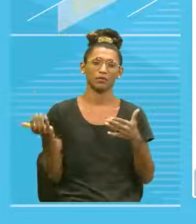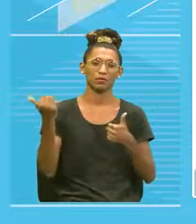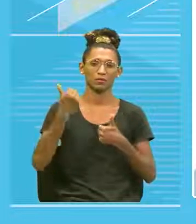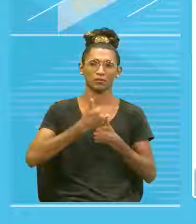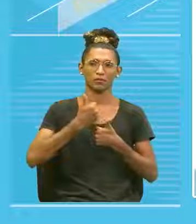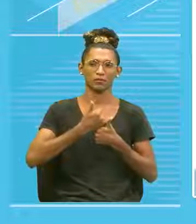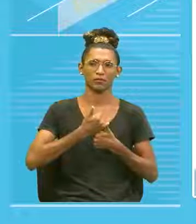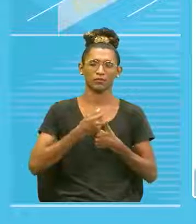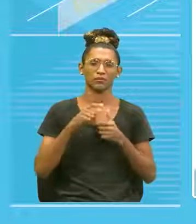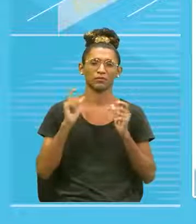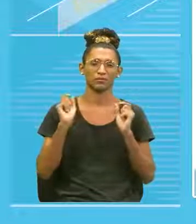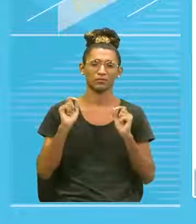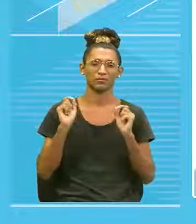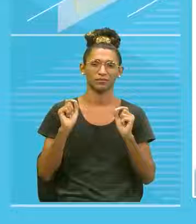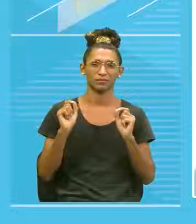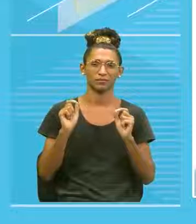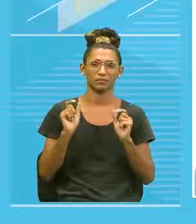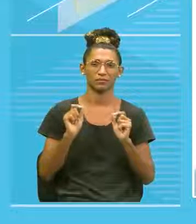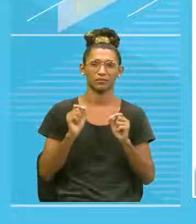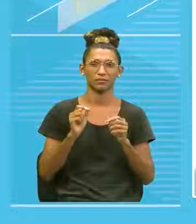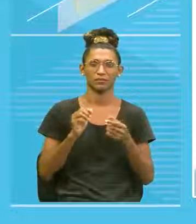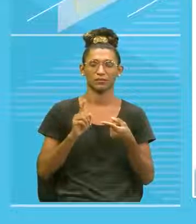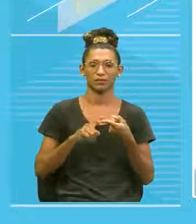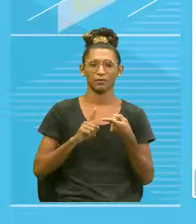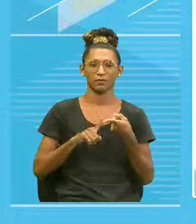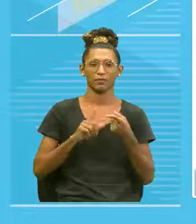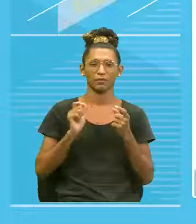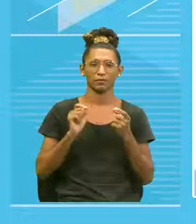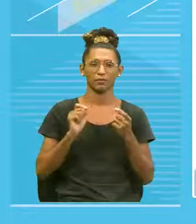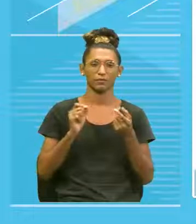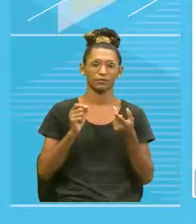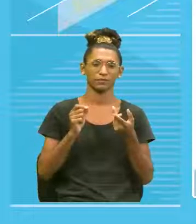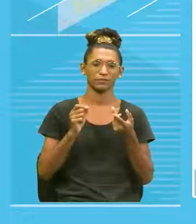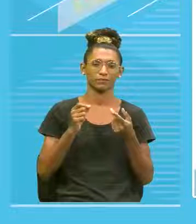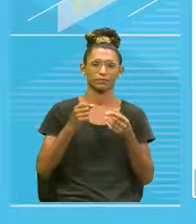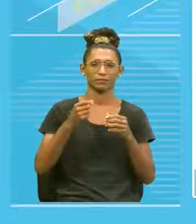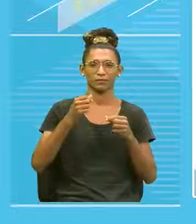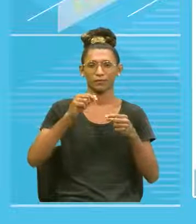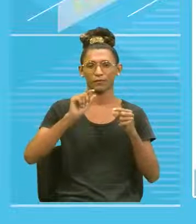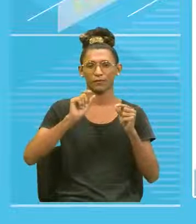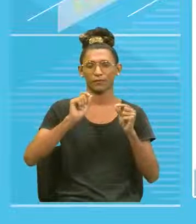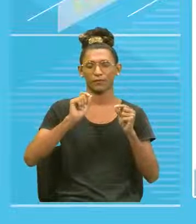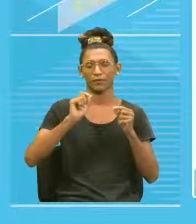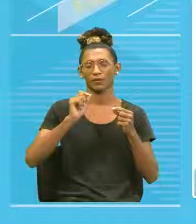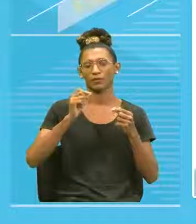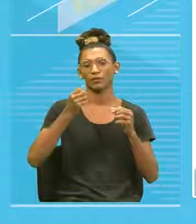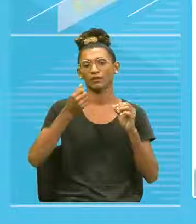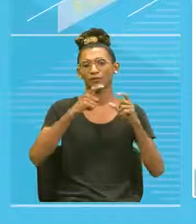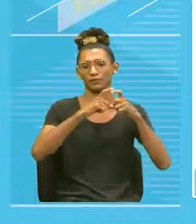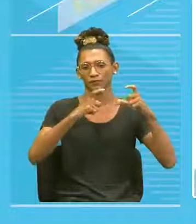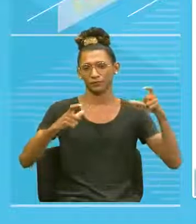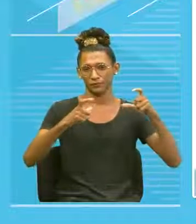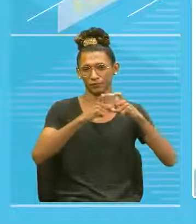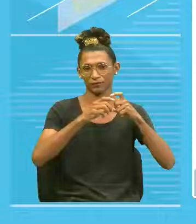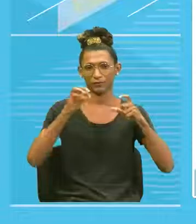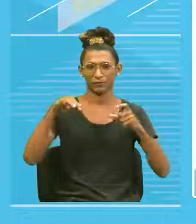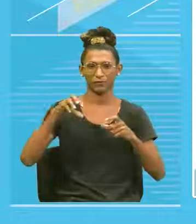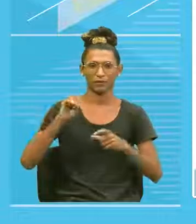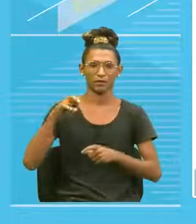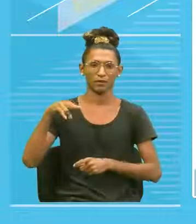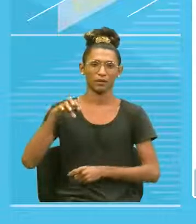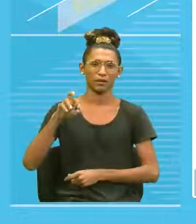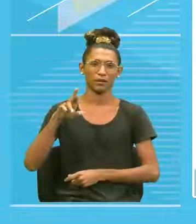substitui e o carvão mineral o carvão vegetal a lenha